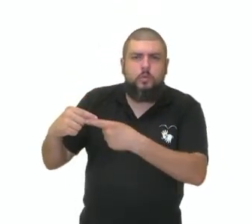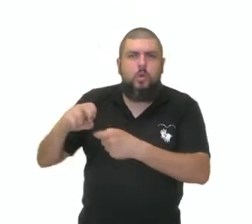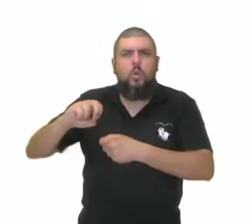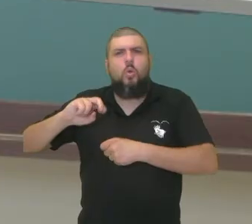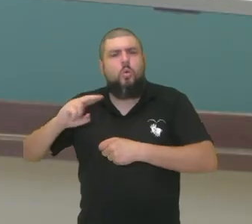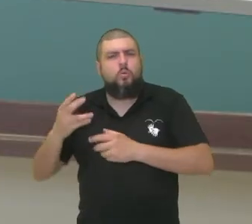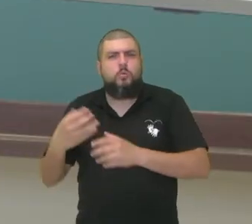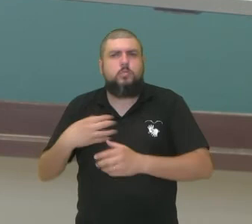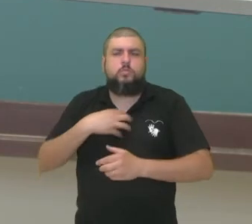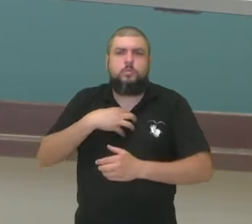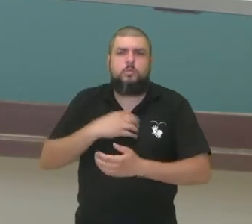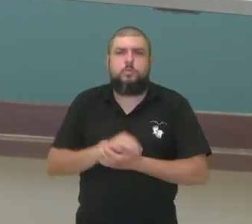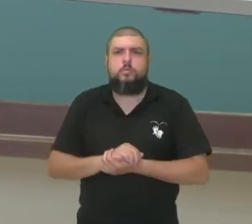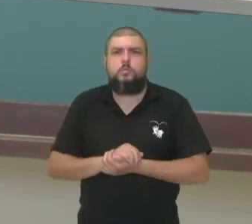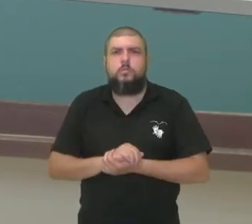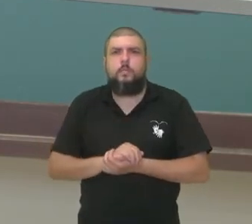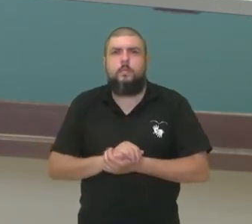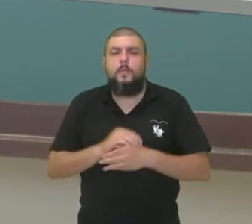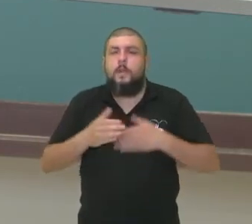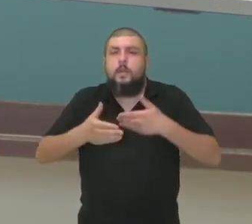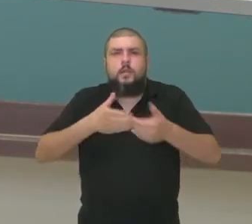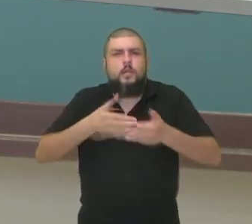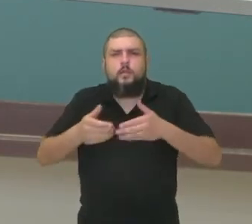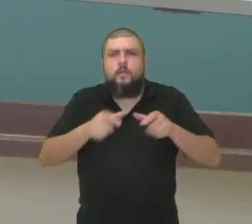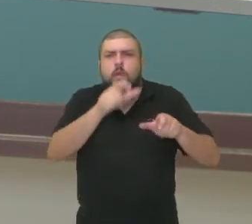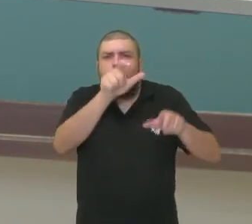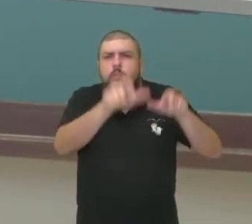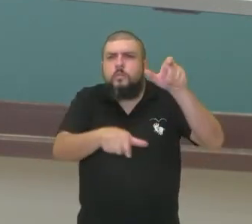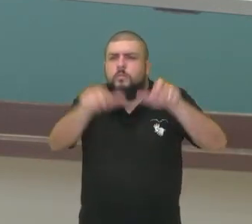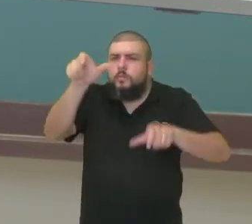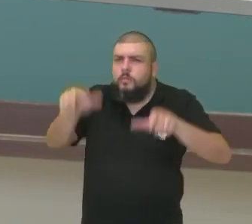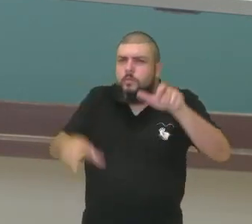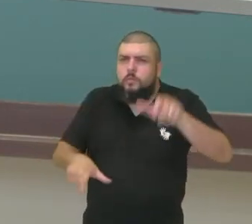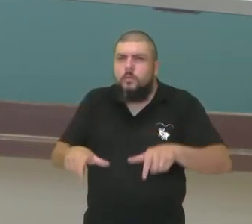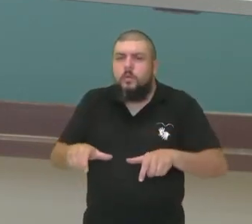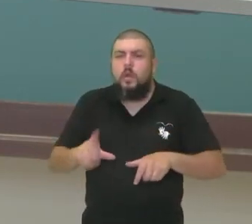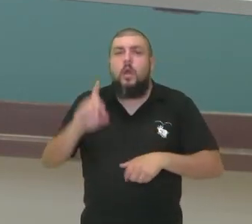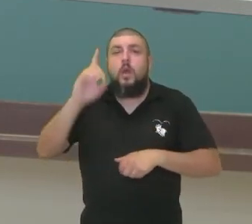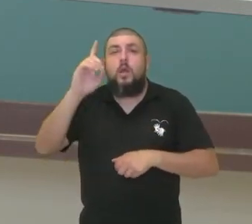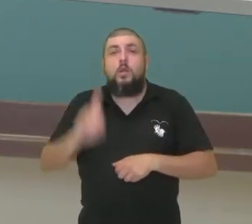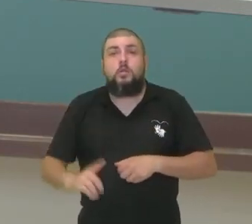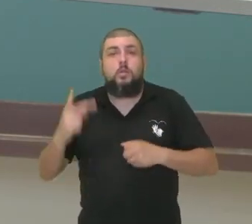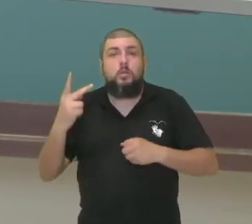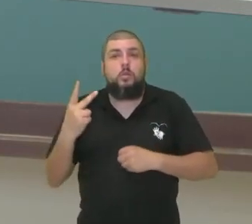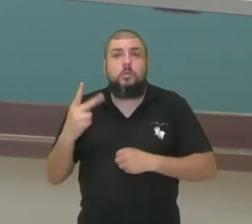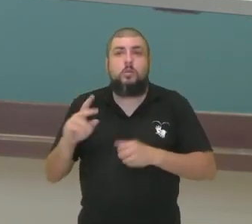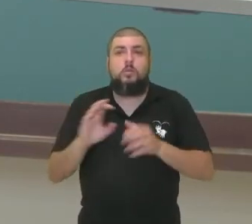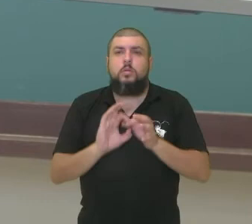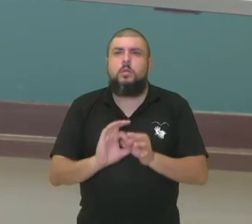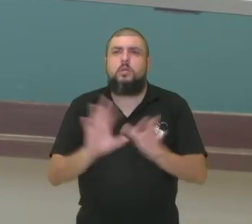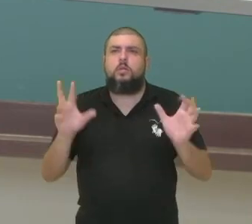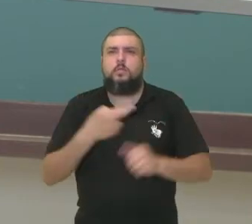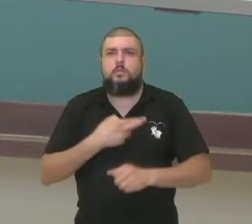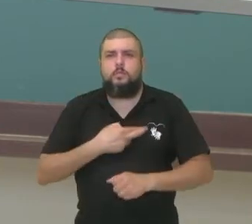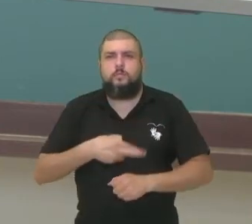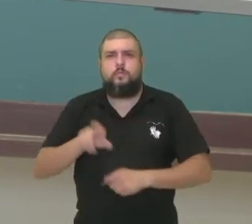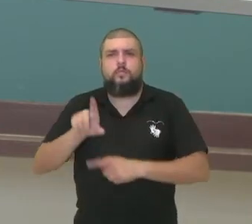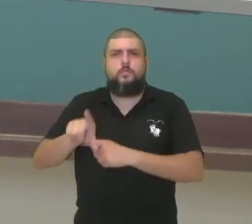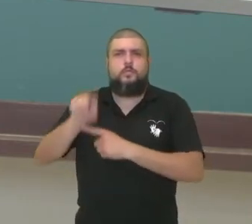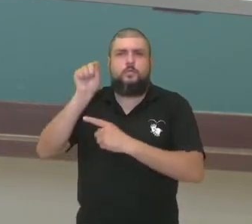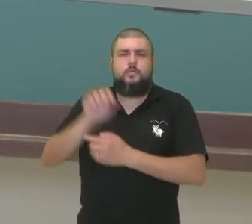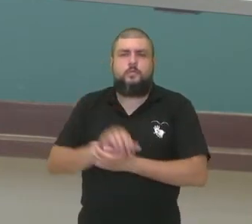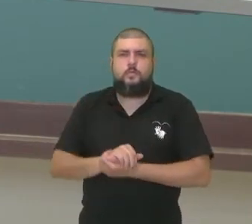qualquer. Independente de quem seja a pessoa, ela tem o direito de liberdade religiosa. A diferença